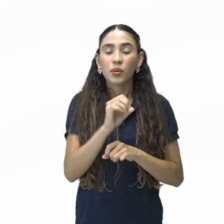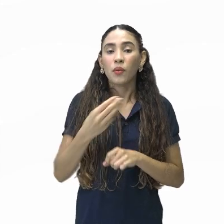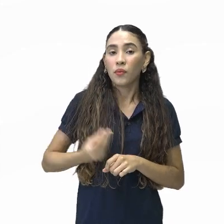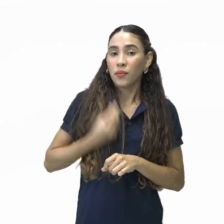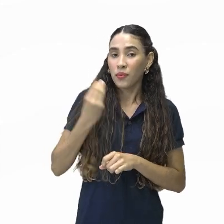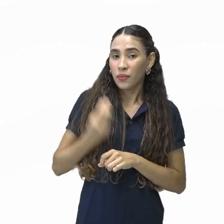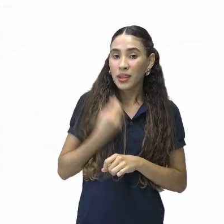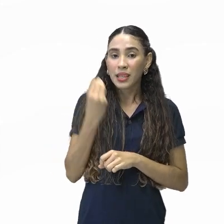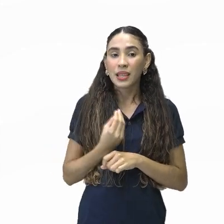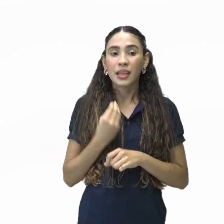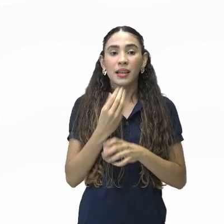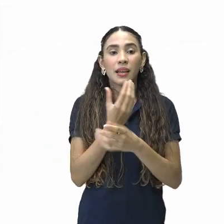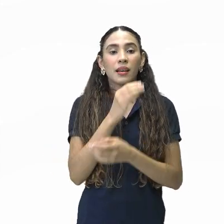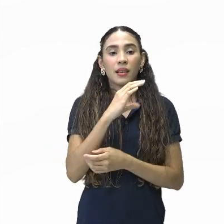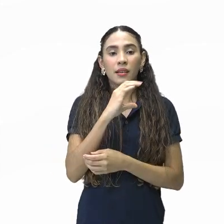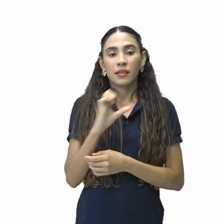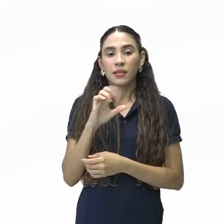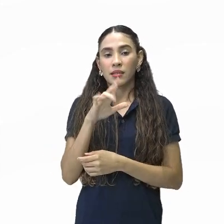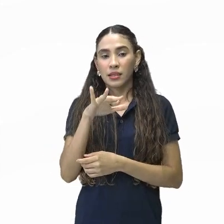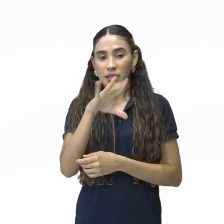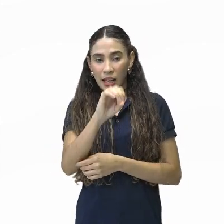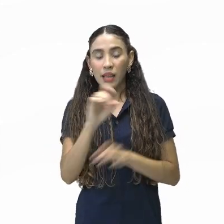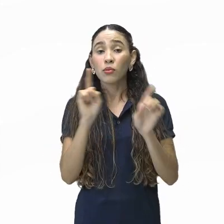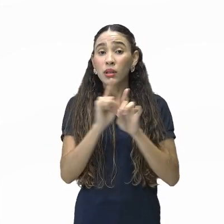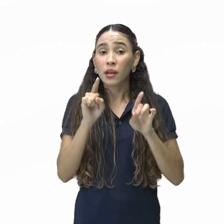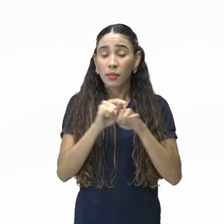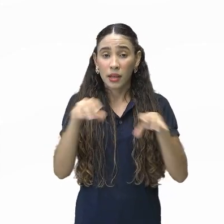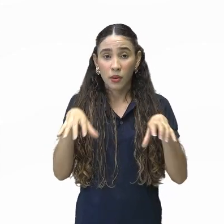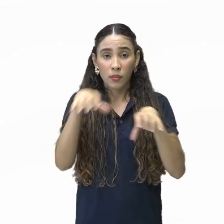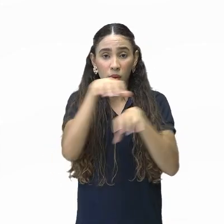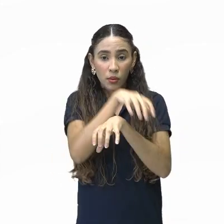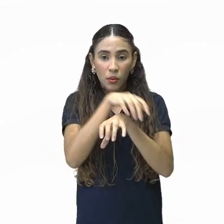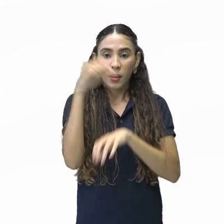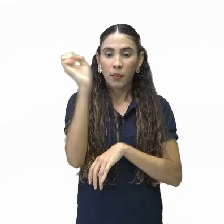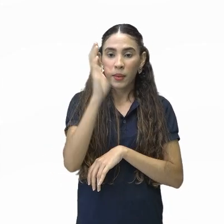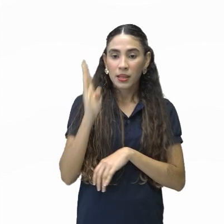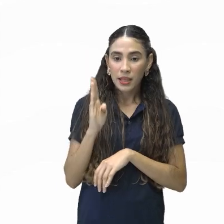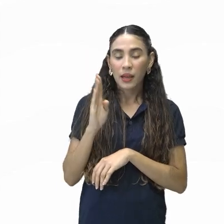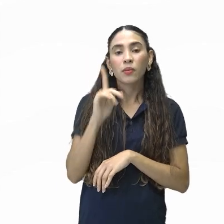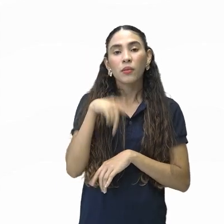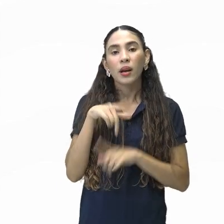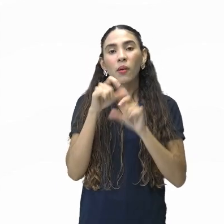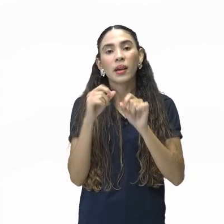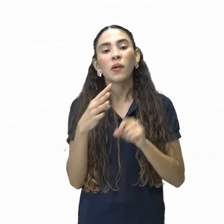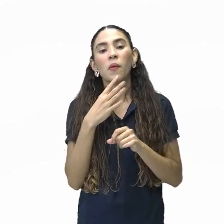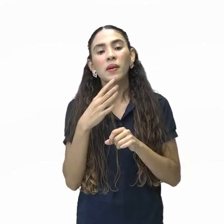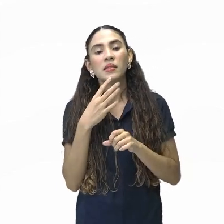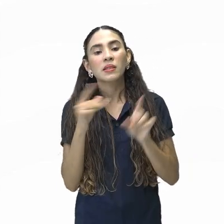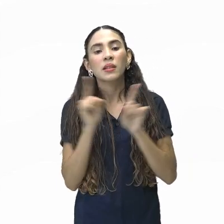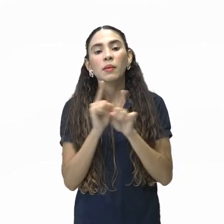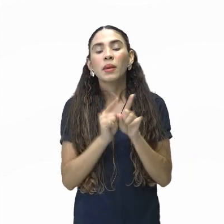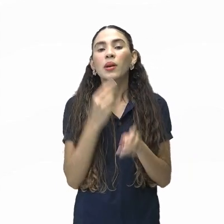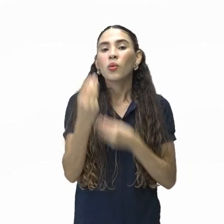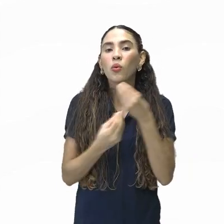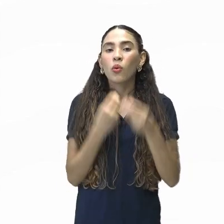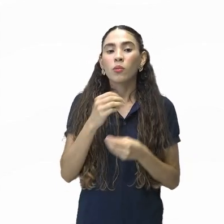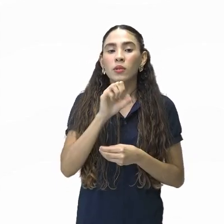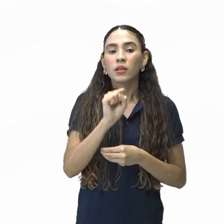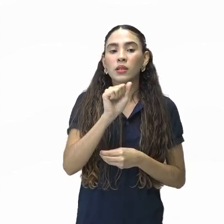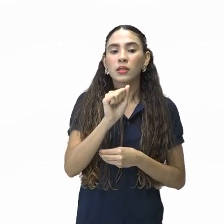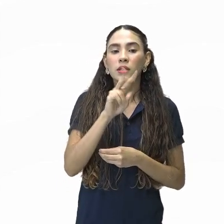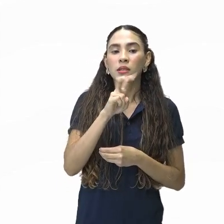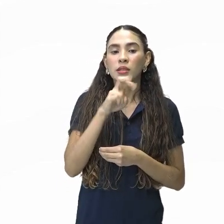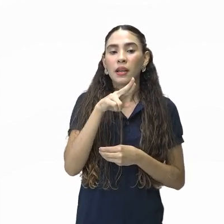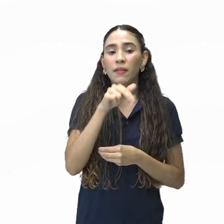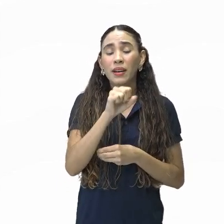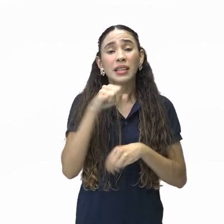no Cerrado. O Cerrado também é um bioma brasileiro e ele é reconhecido como uma das savanas